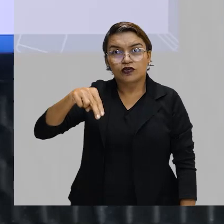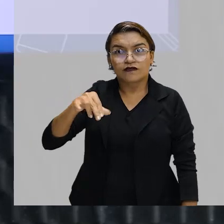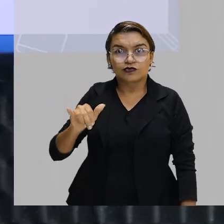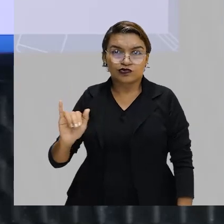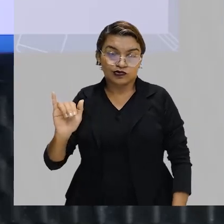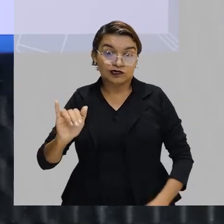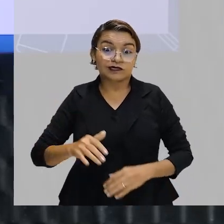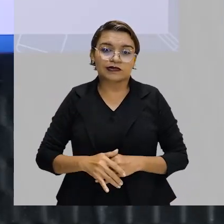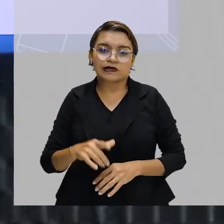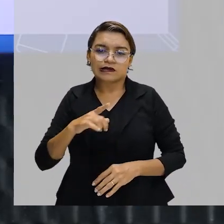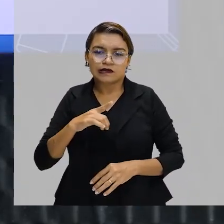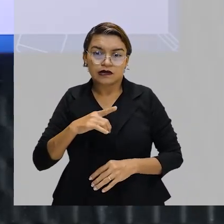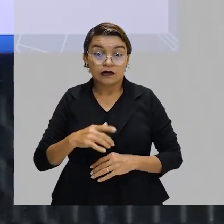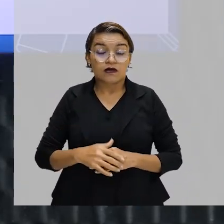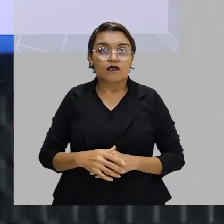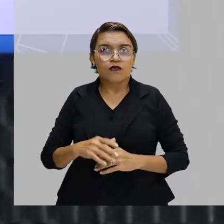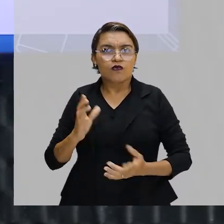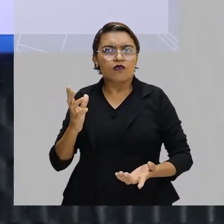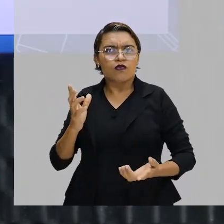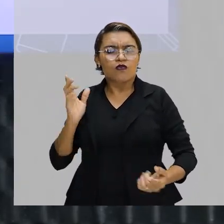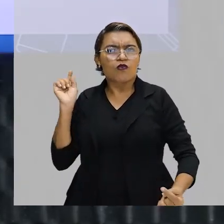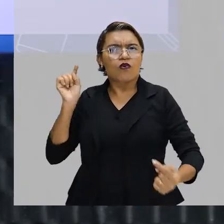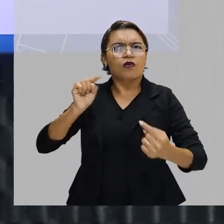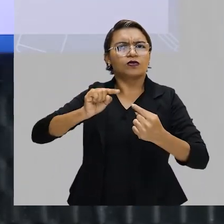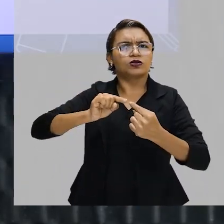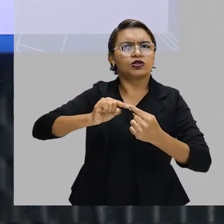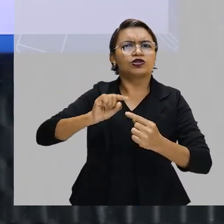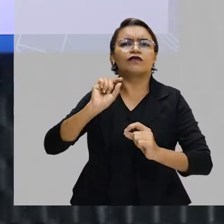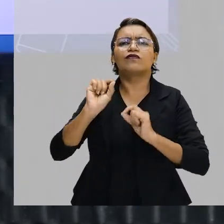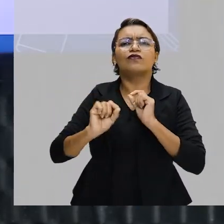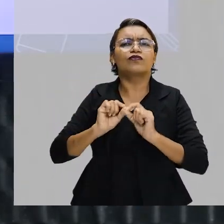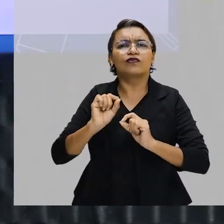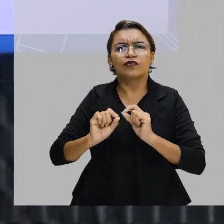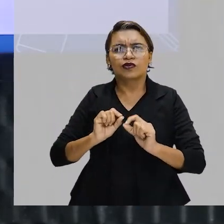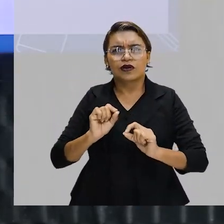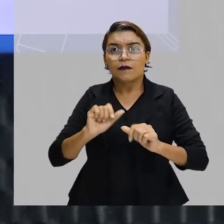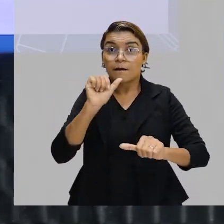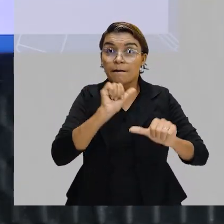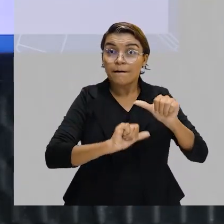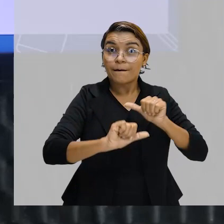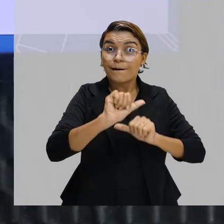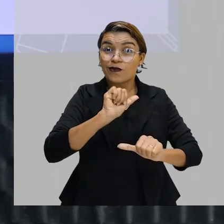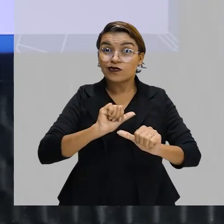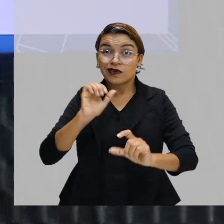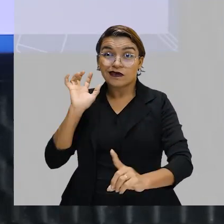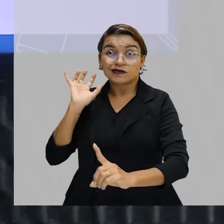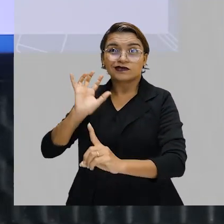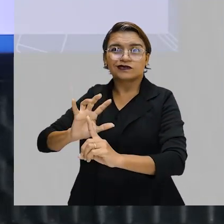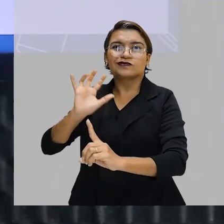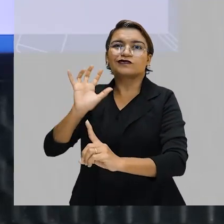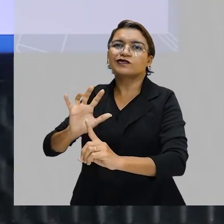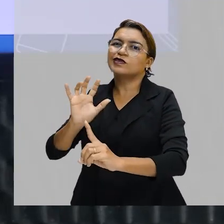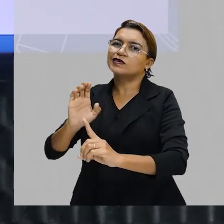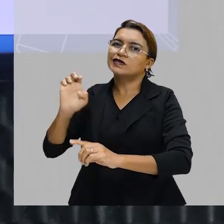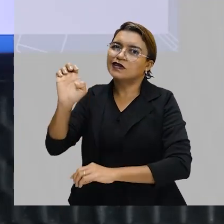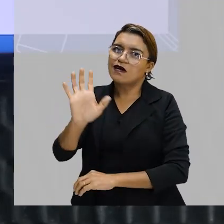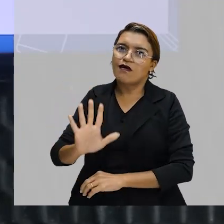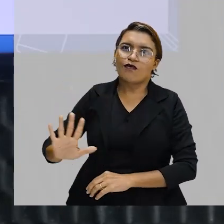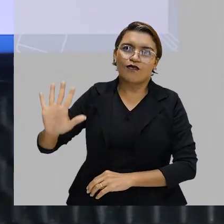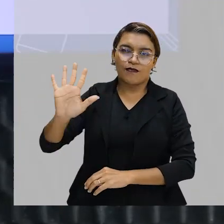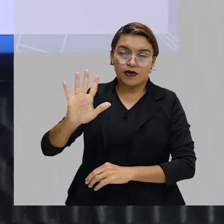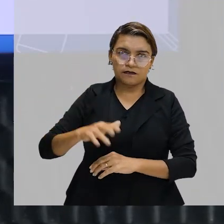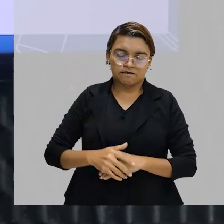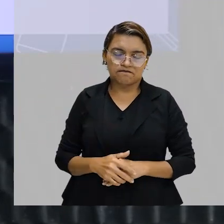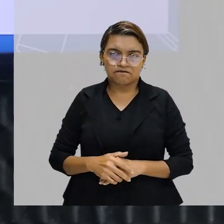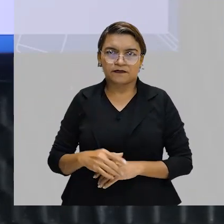o objetivo era derrubar qualquer tipo de influência europeia. Nós não